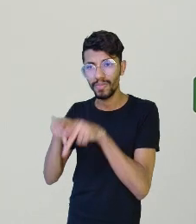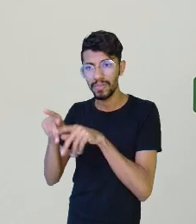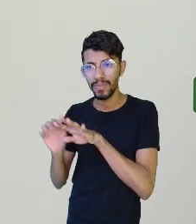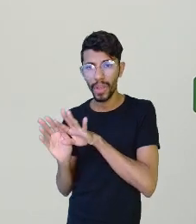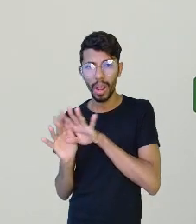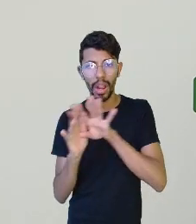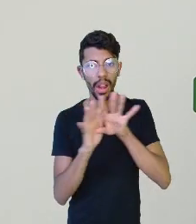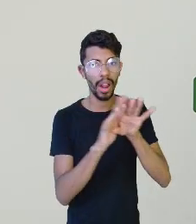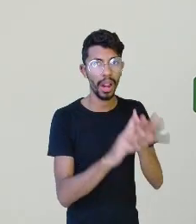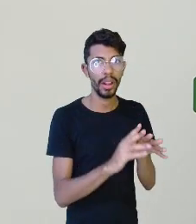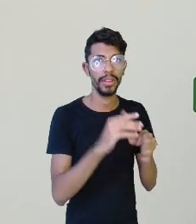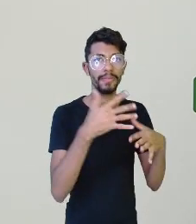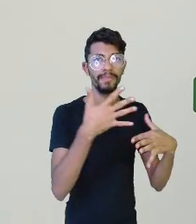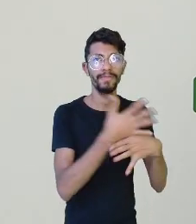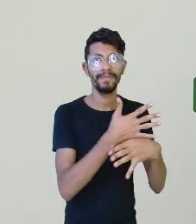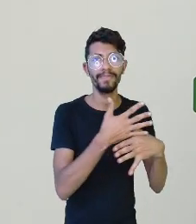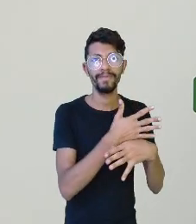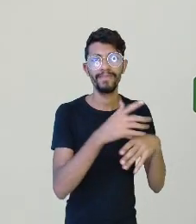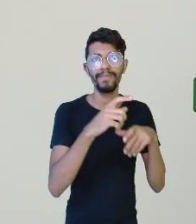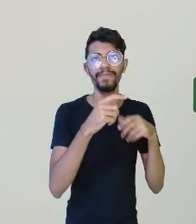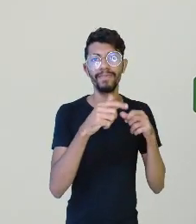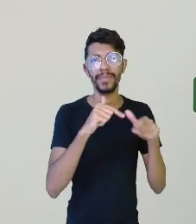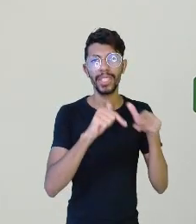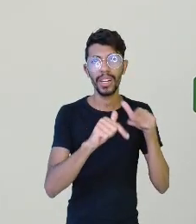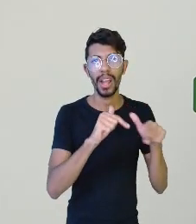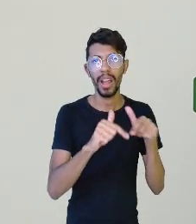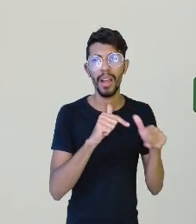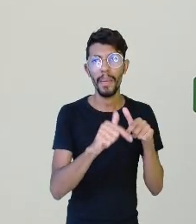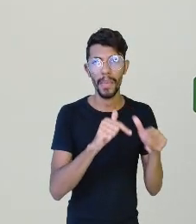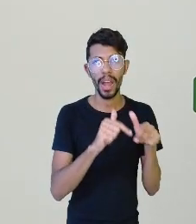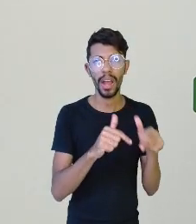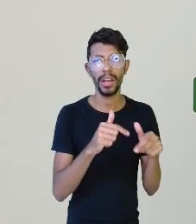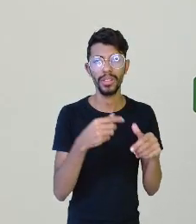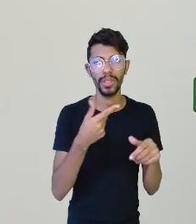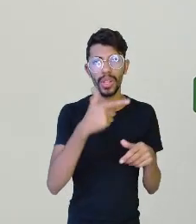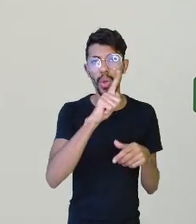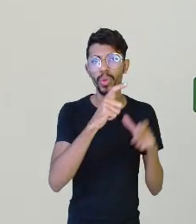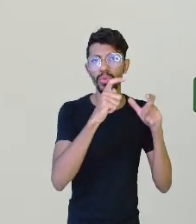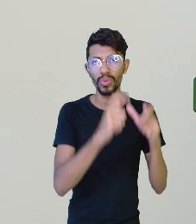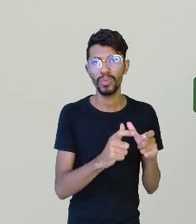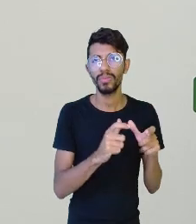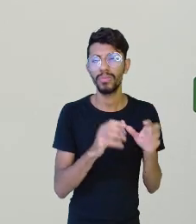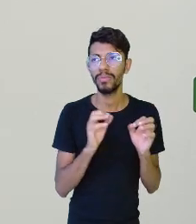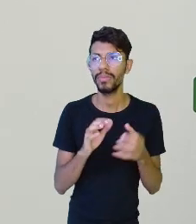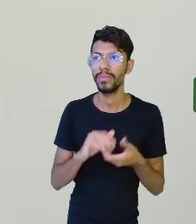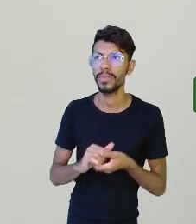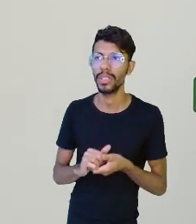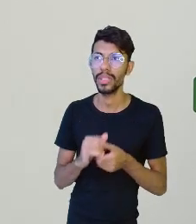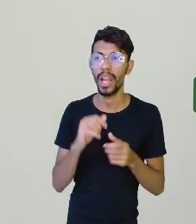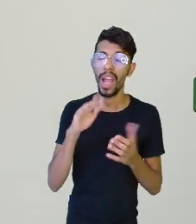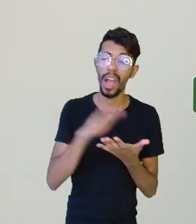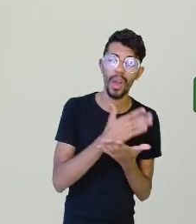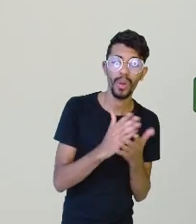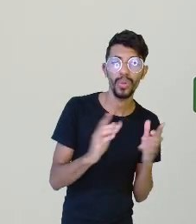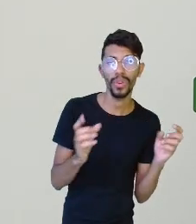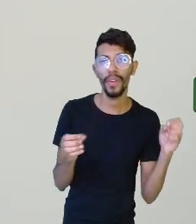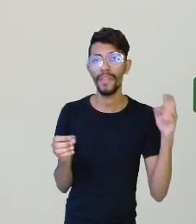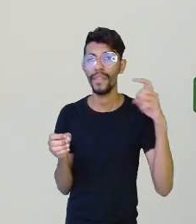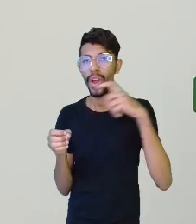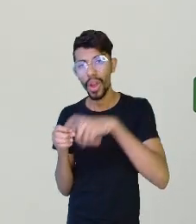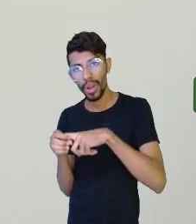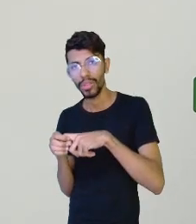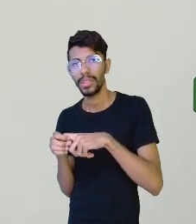sua casa e vai procurar emprego, procurar sobreviver em outro lugar. Muitos voltam. Quando a